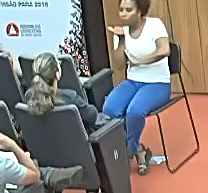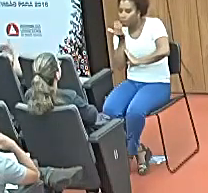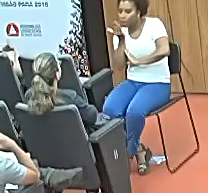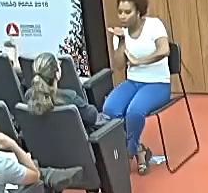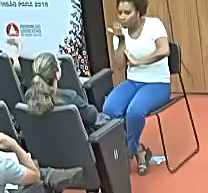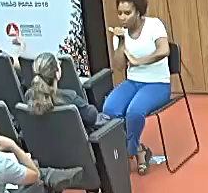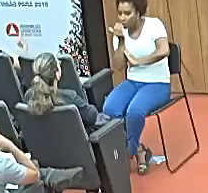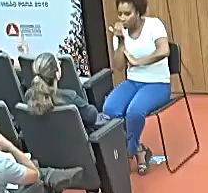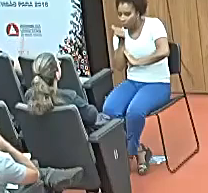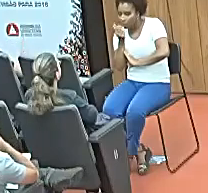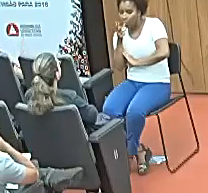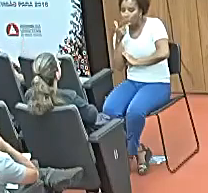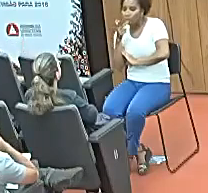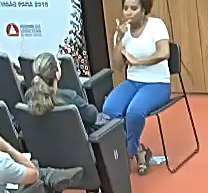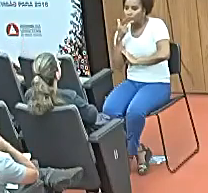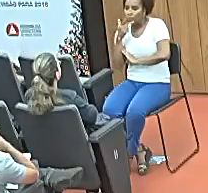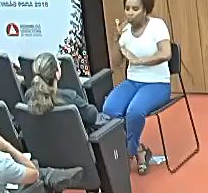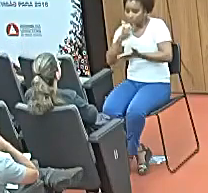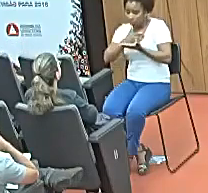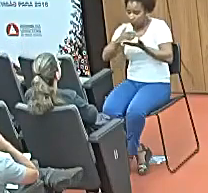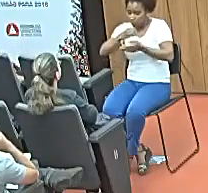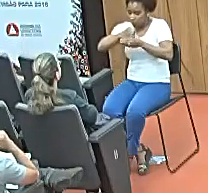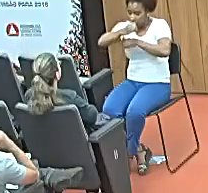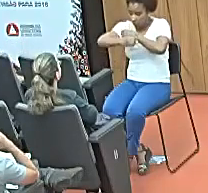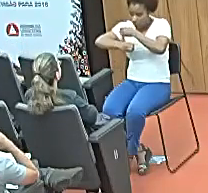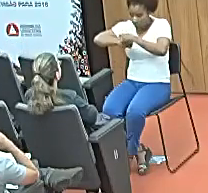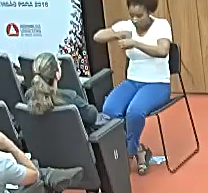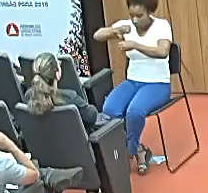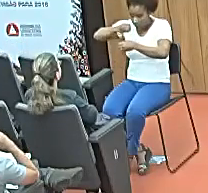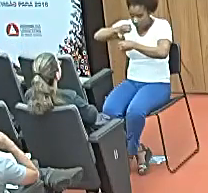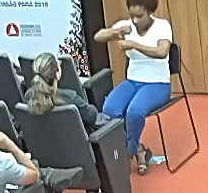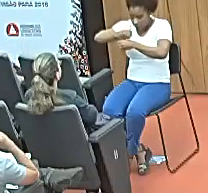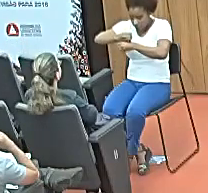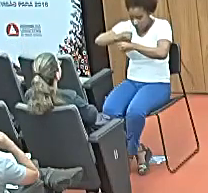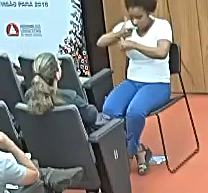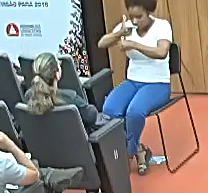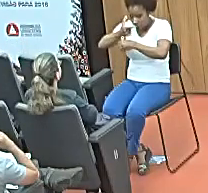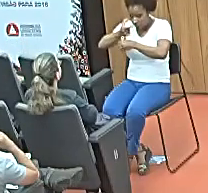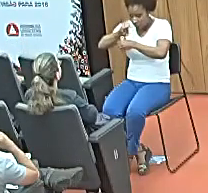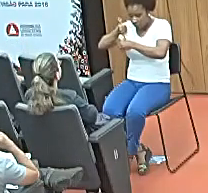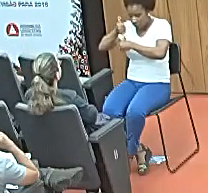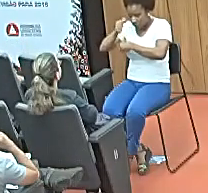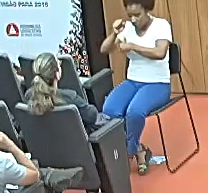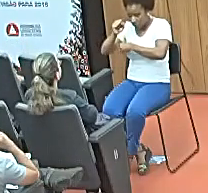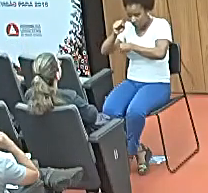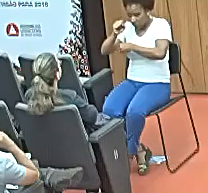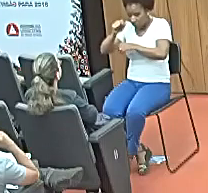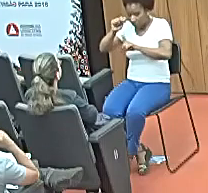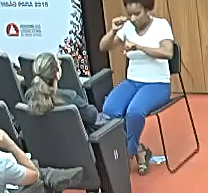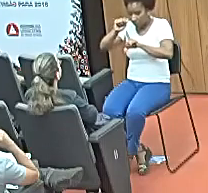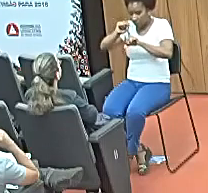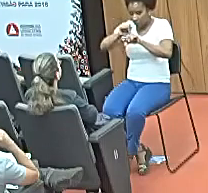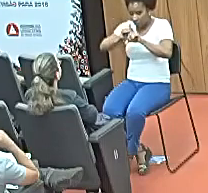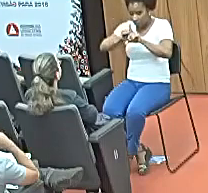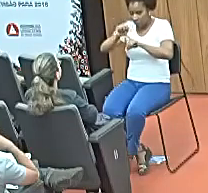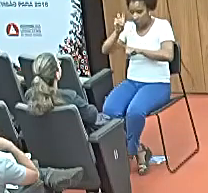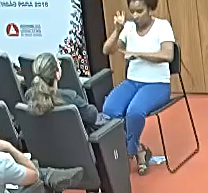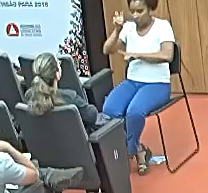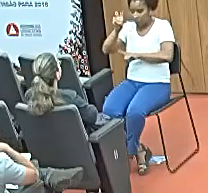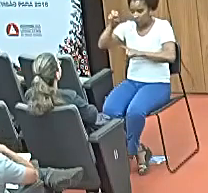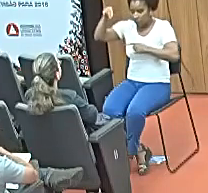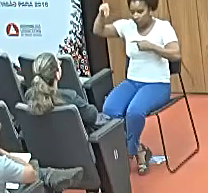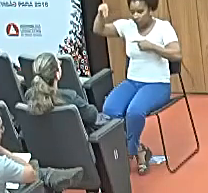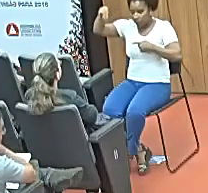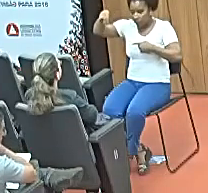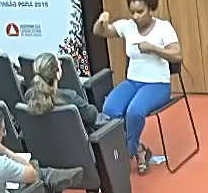debatido no dia 5 de novembro de 2018 o grupo de trabalho com a participação de 32 pessoas identificou